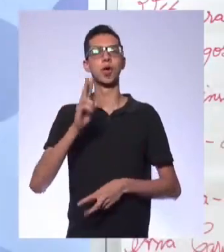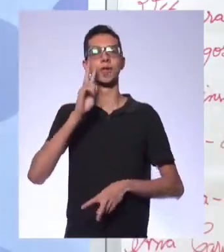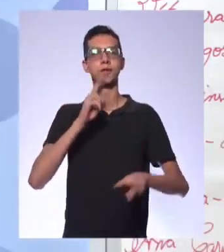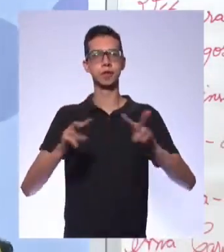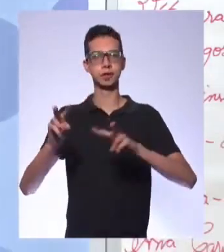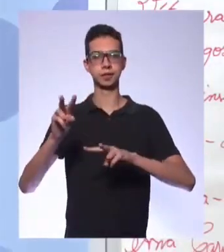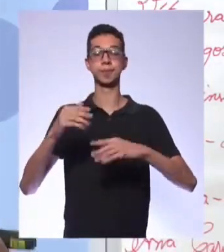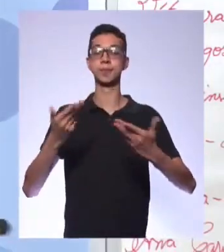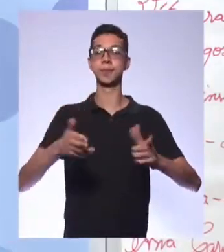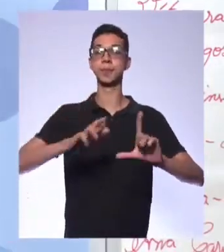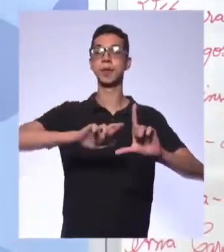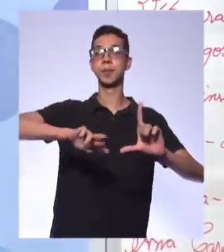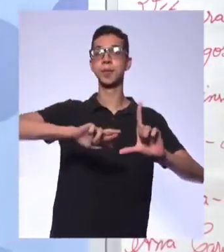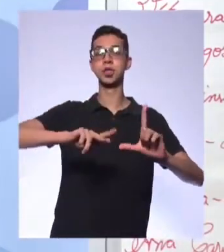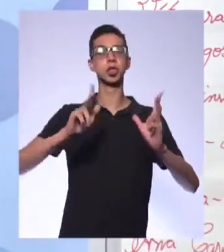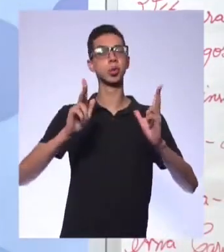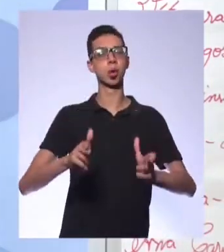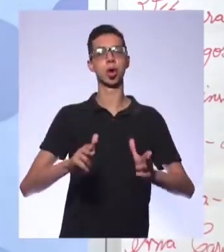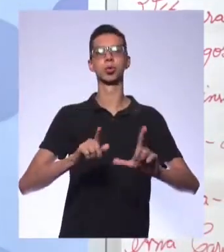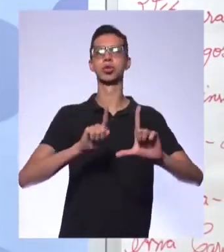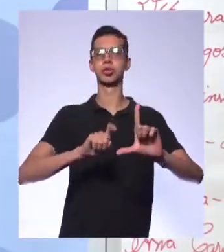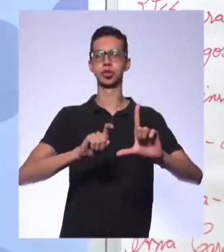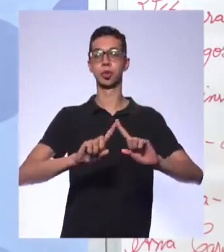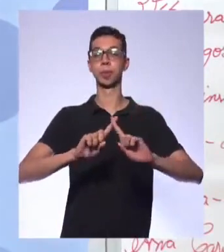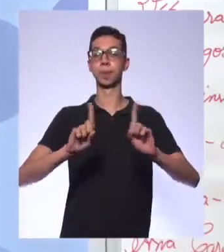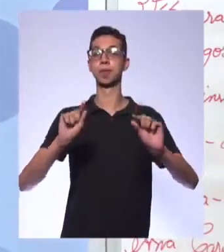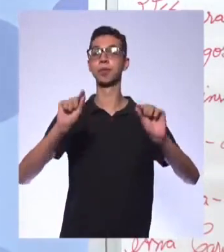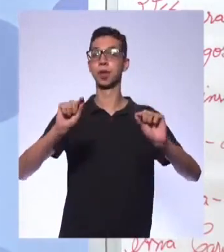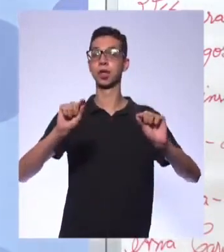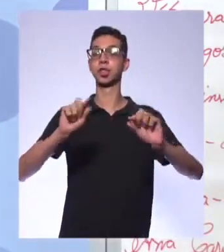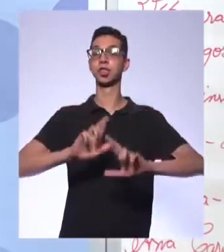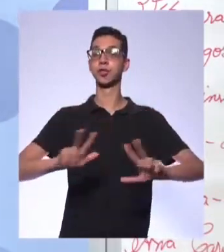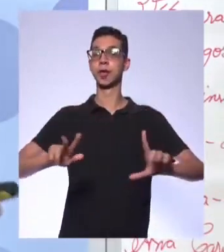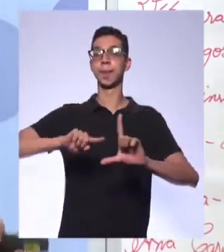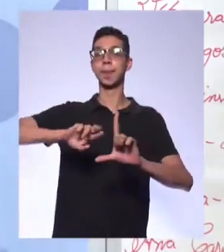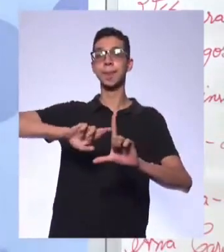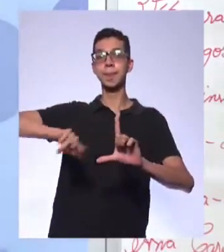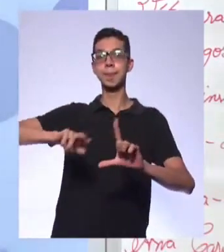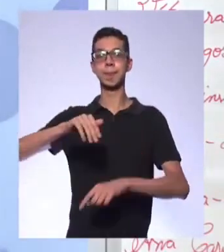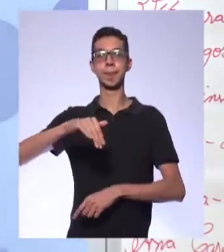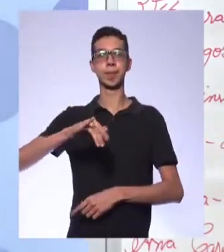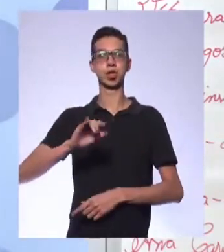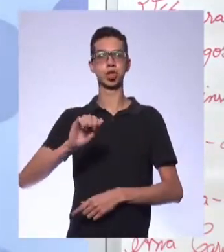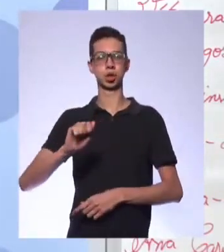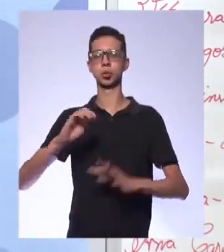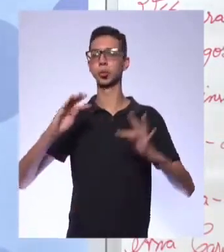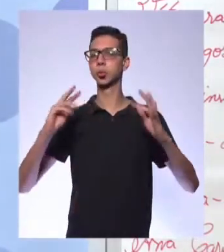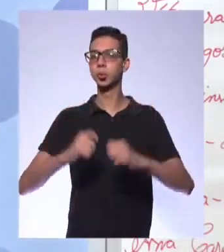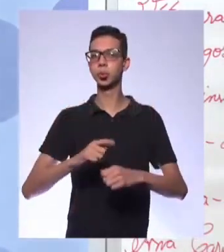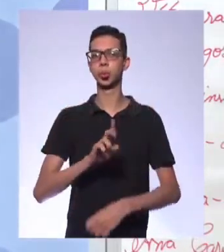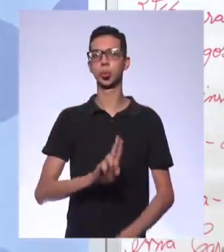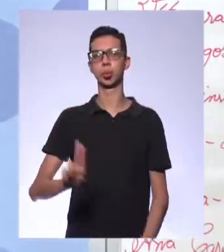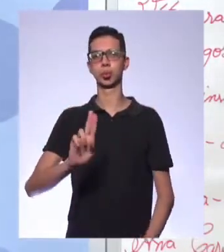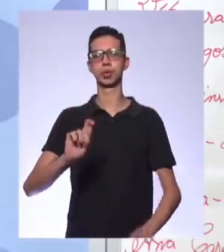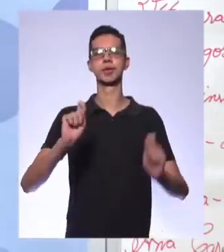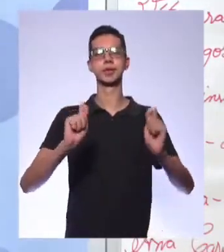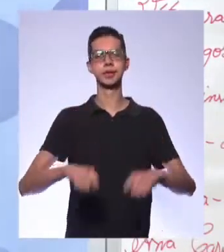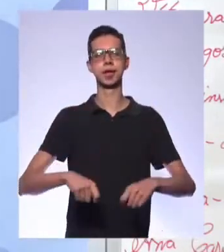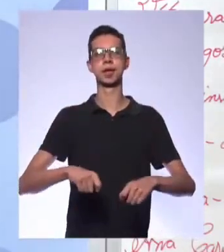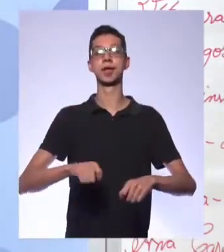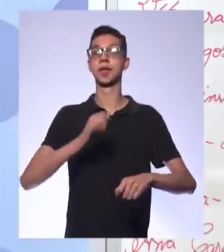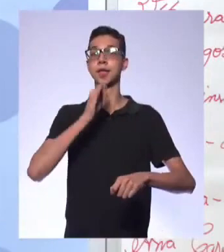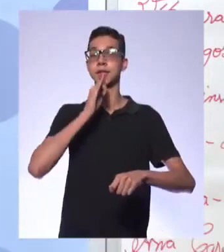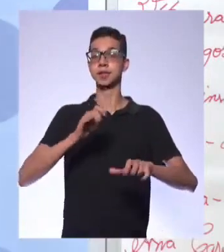é a mesma coisa do que a mídia digital. A diferença é que a mídia é todo o meio que a gente pode utilizar, inclusive o meio escrito,